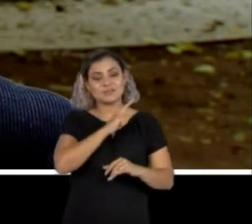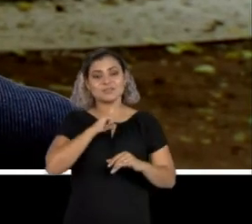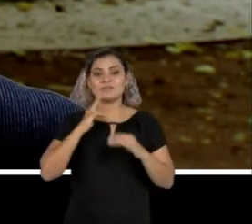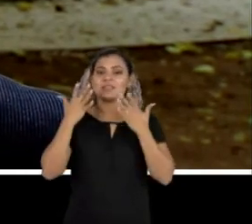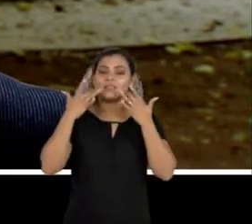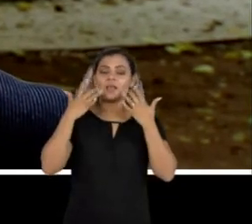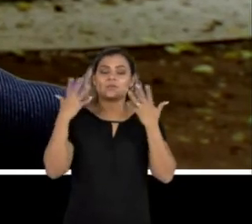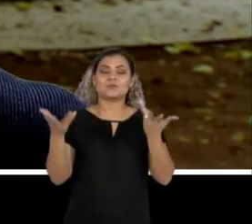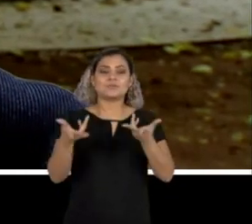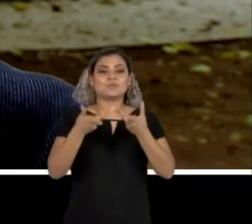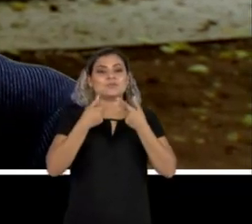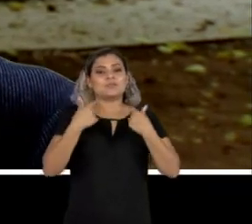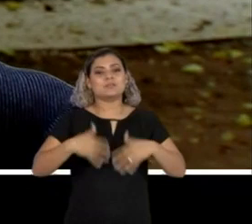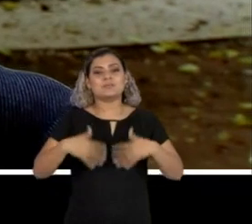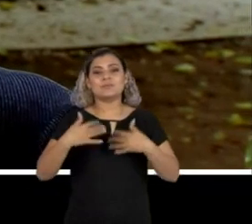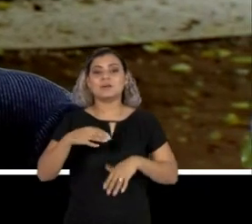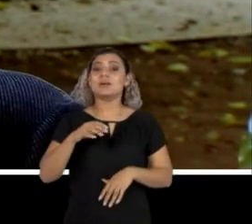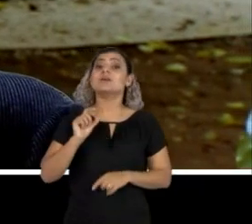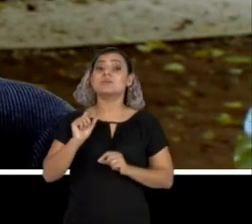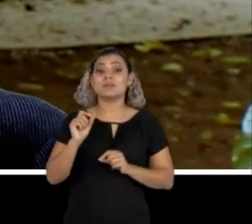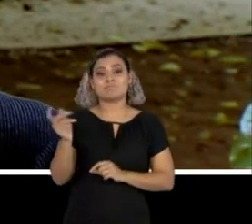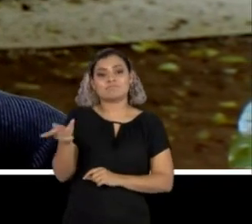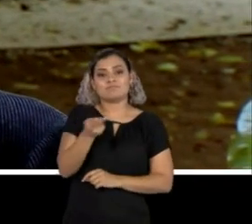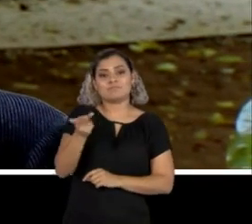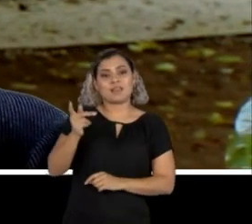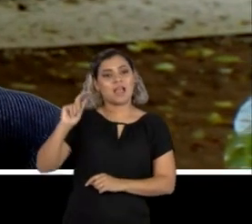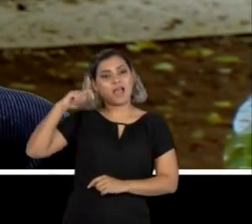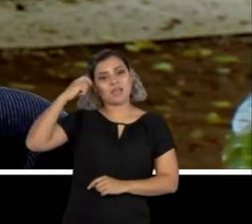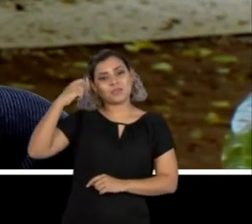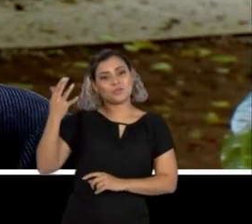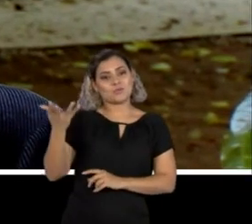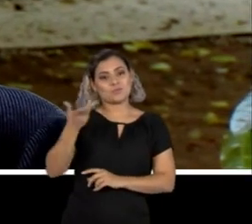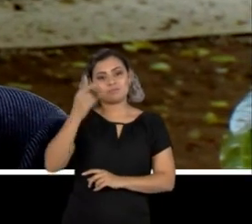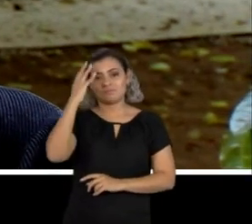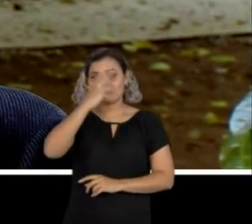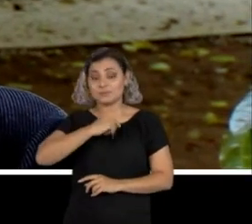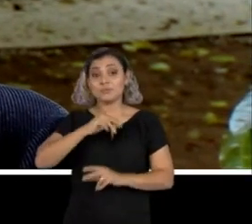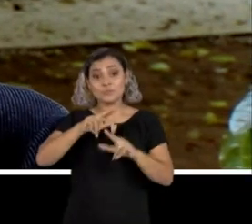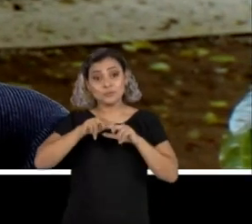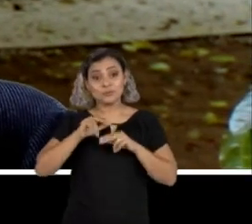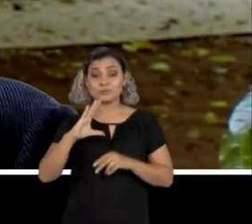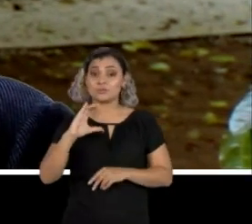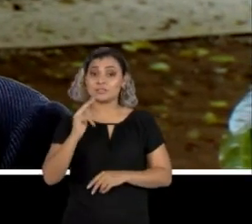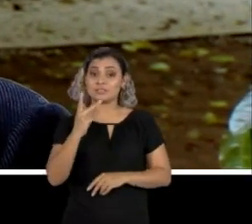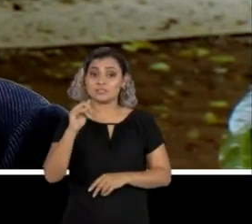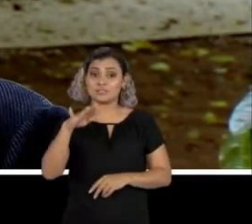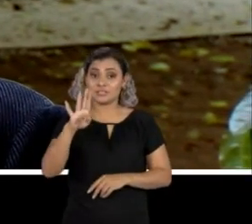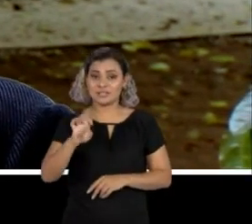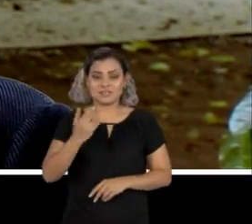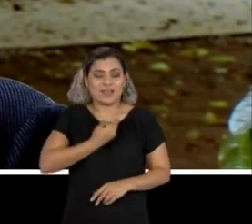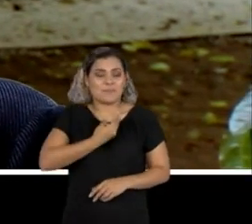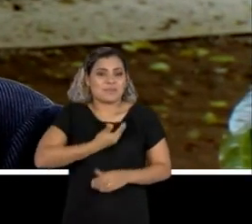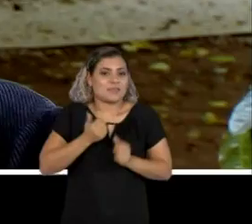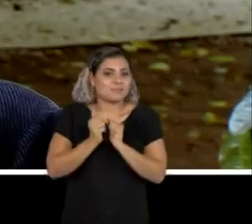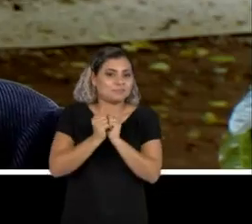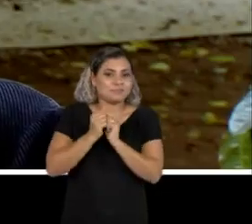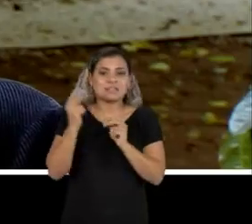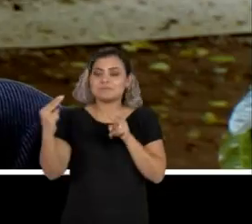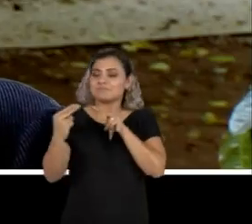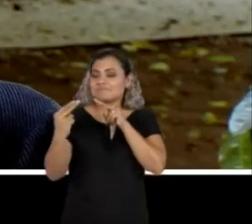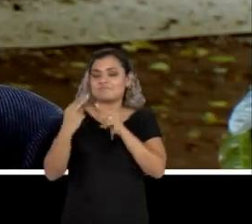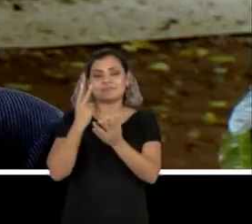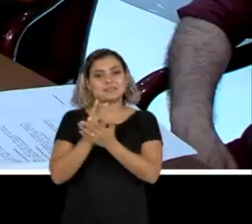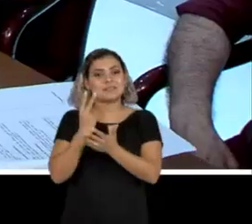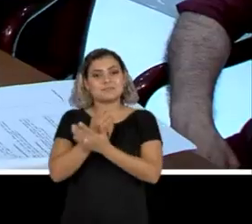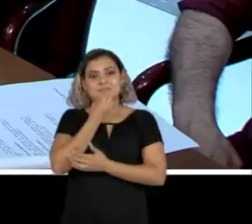alegria e um ensinamento muito grande de trabalhar com 2 grandes atores. Então, Cristiane, a partir daí, ficou minha amiga, nos vemos sempre,